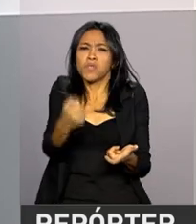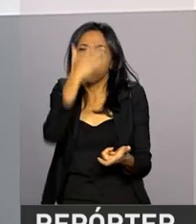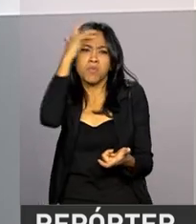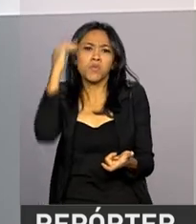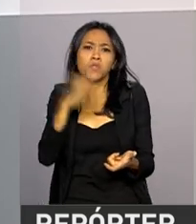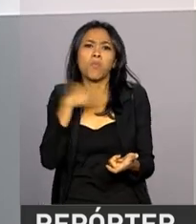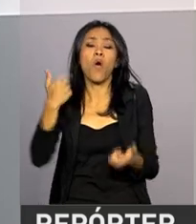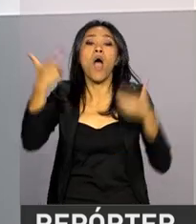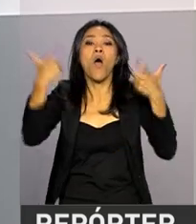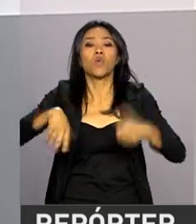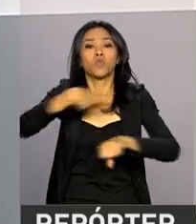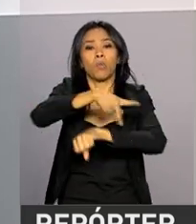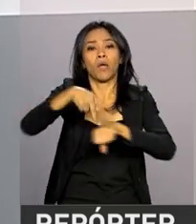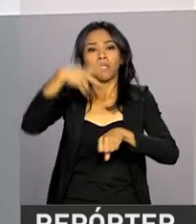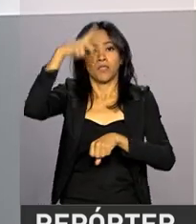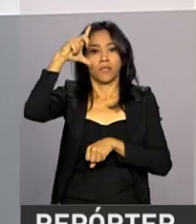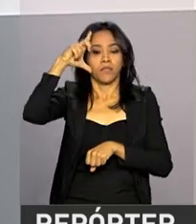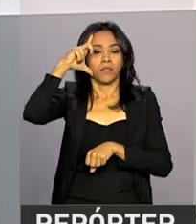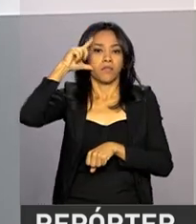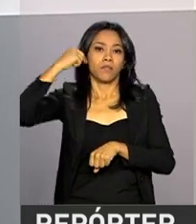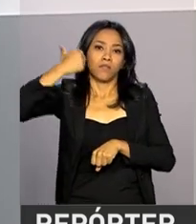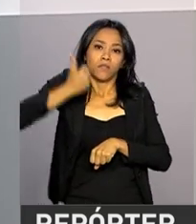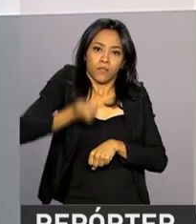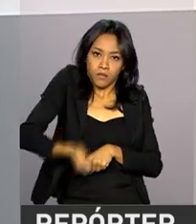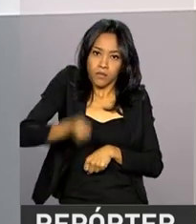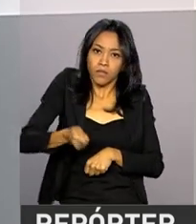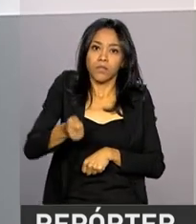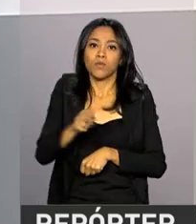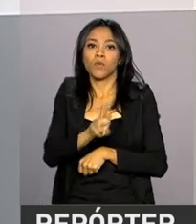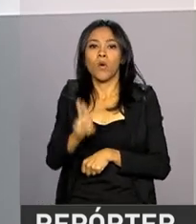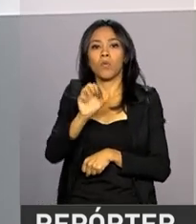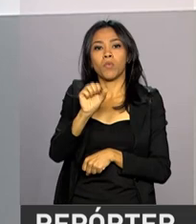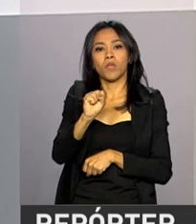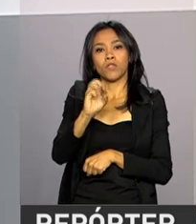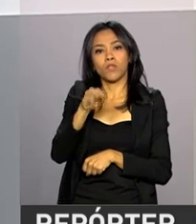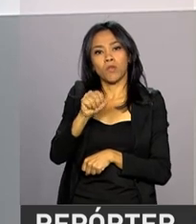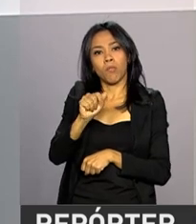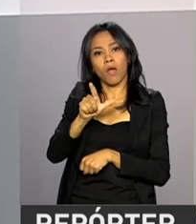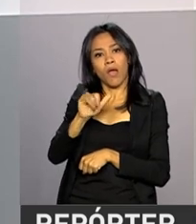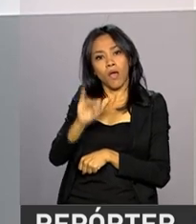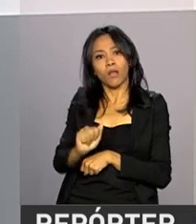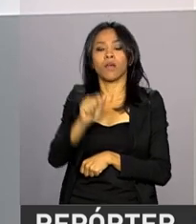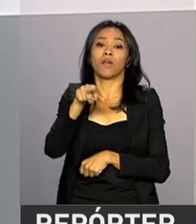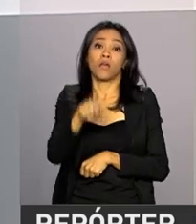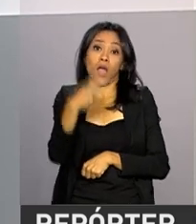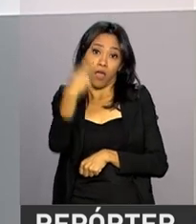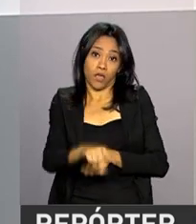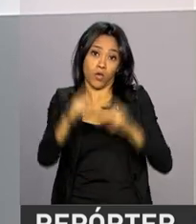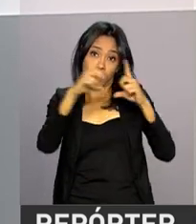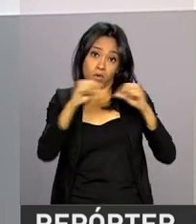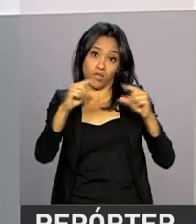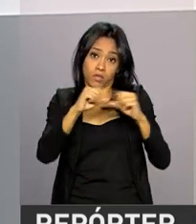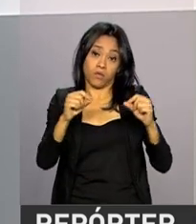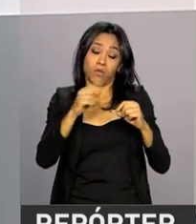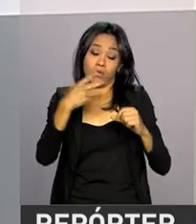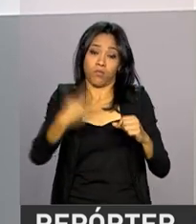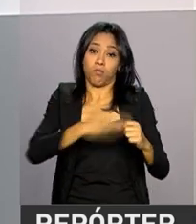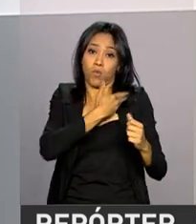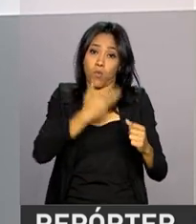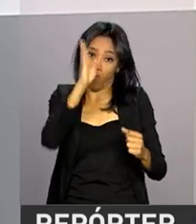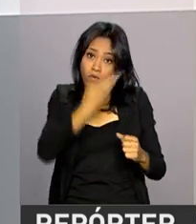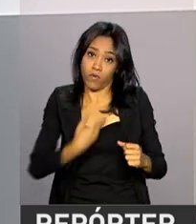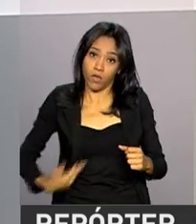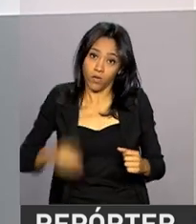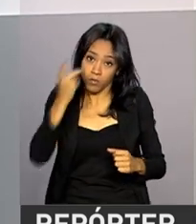na Somália no final de semana. Em nota, o Ministério de Relações Exteriores transmite solidariedade ao povo e ao governo da